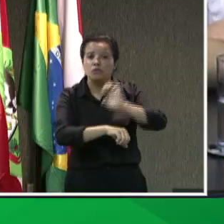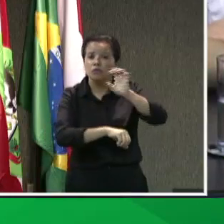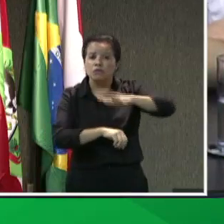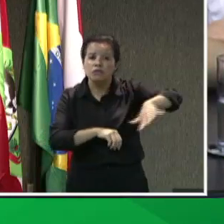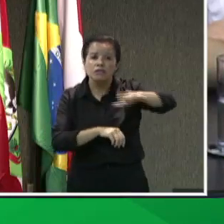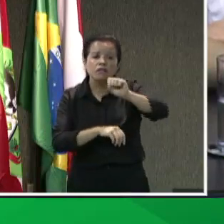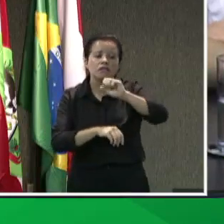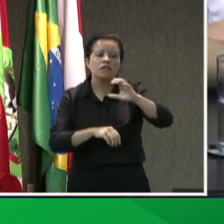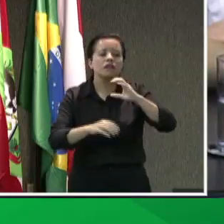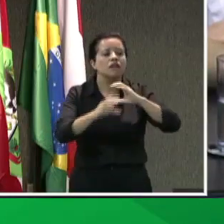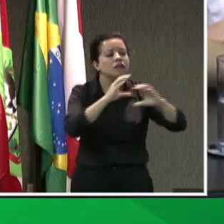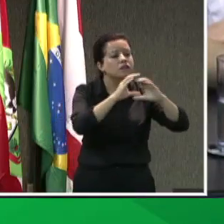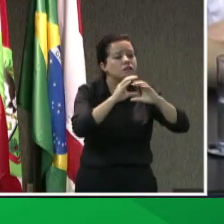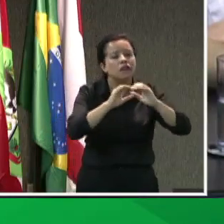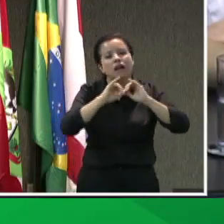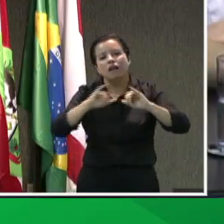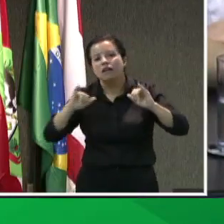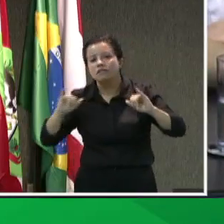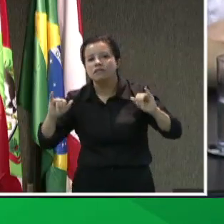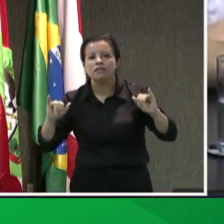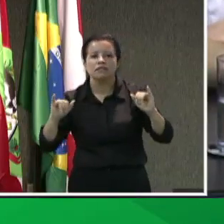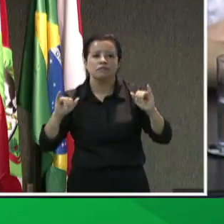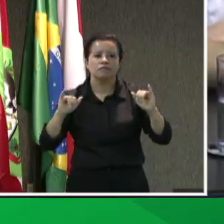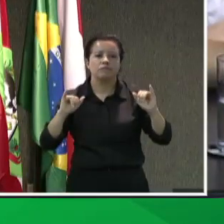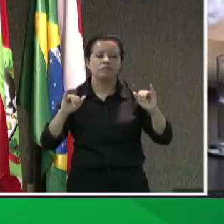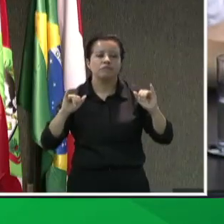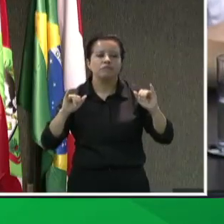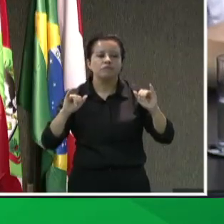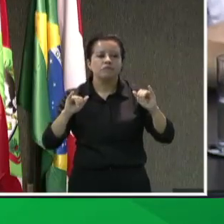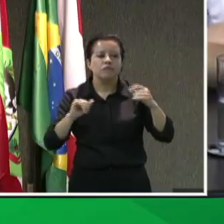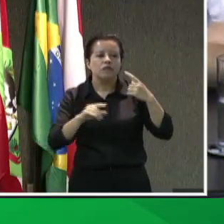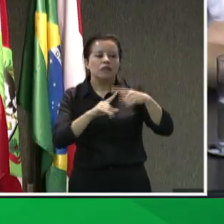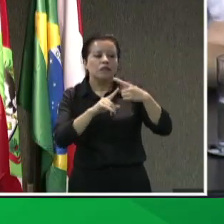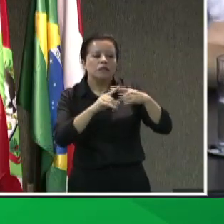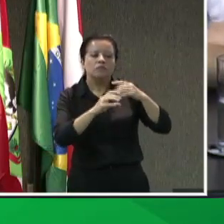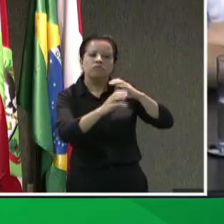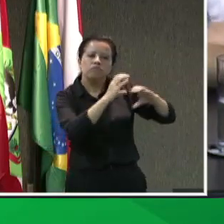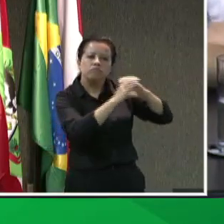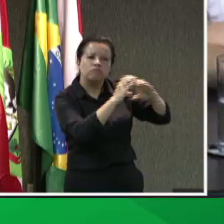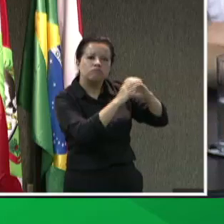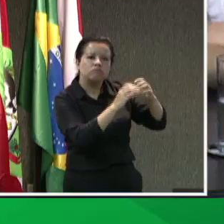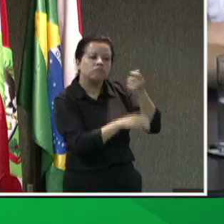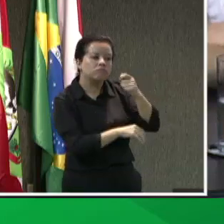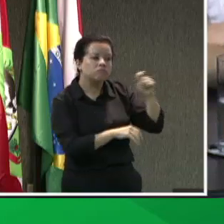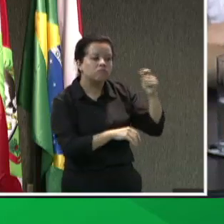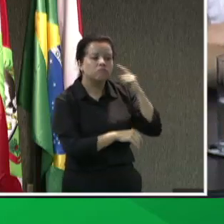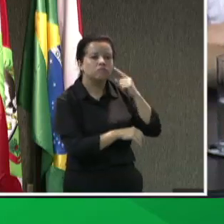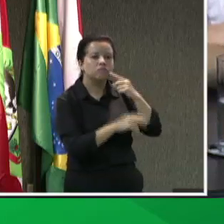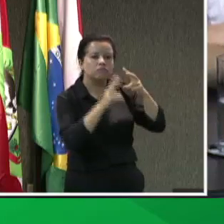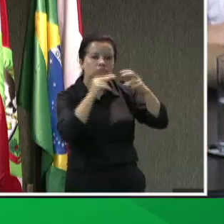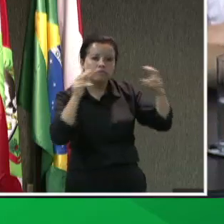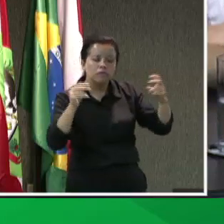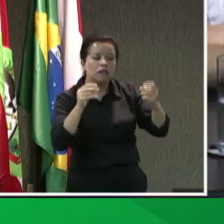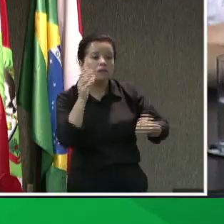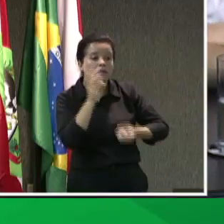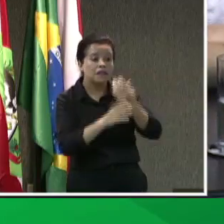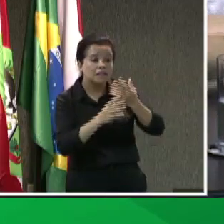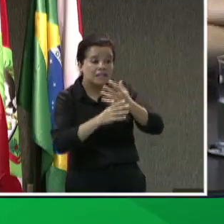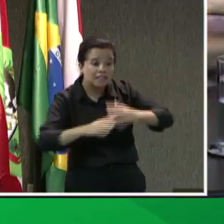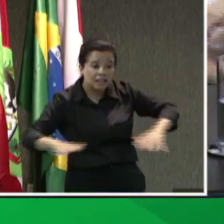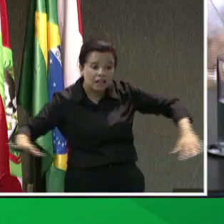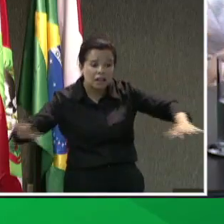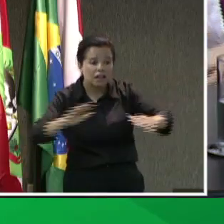comuniquem da maneira que puderem com a Associação dos Surdos da Grande Florianópolis, para criar um grande campo de força